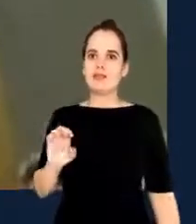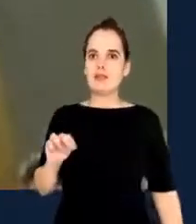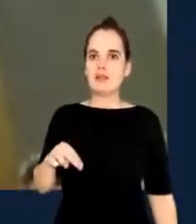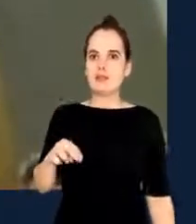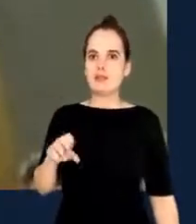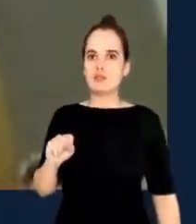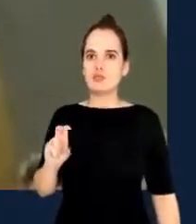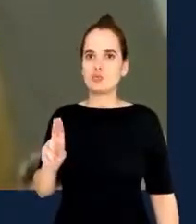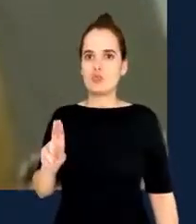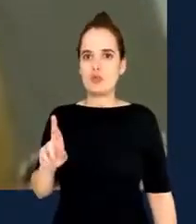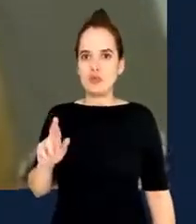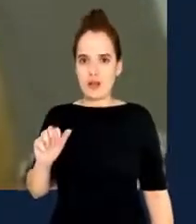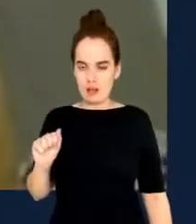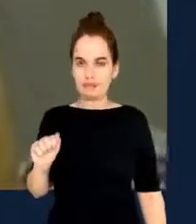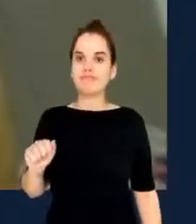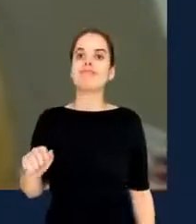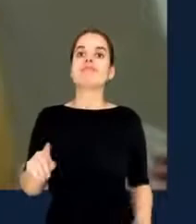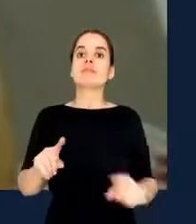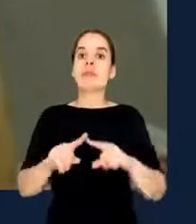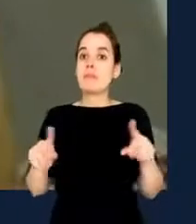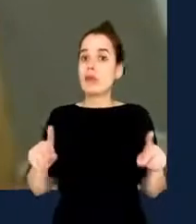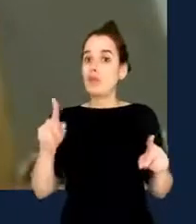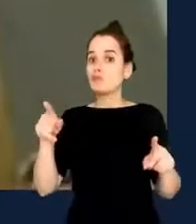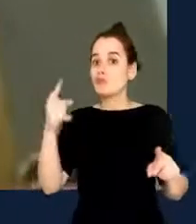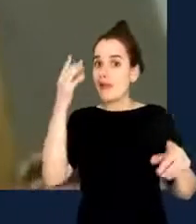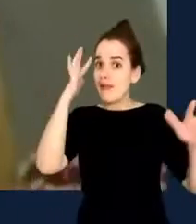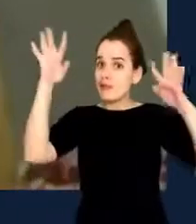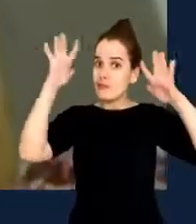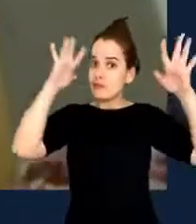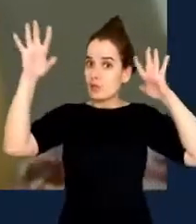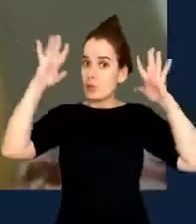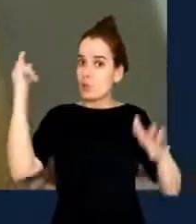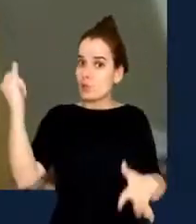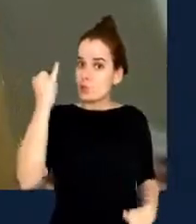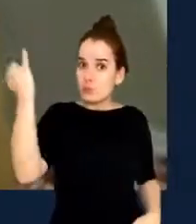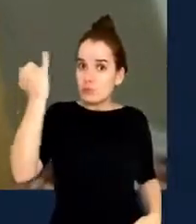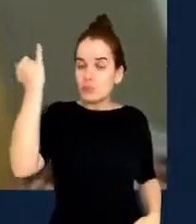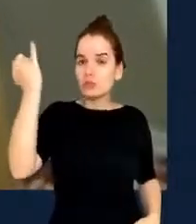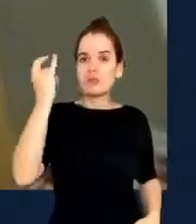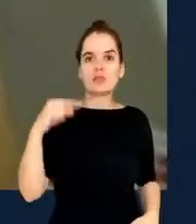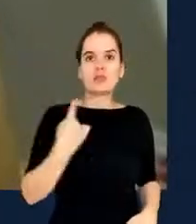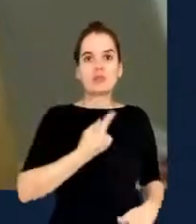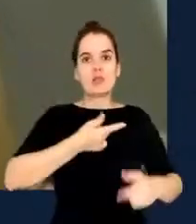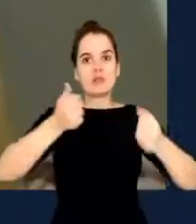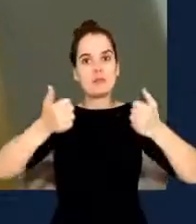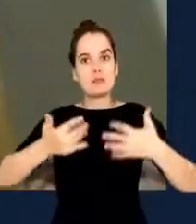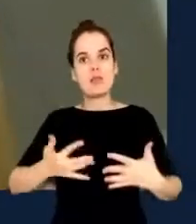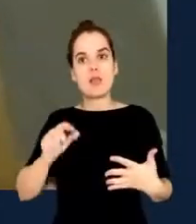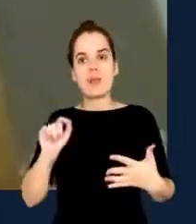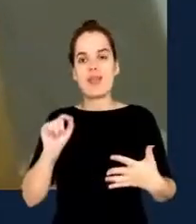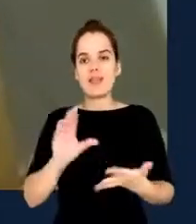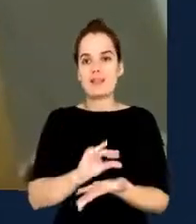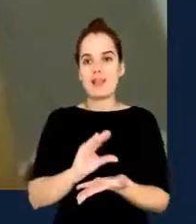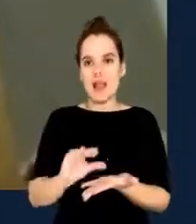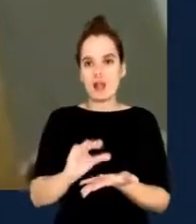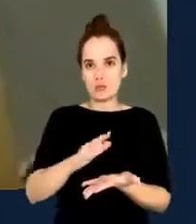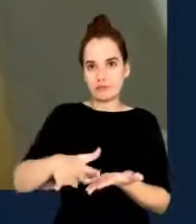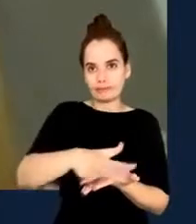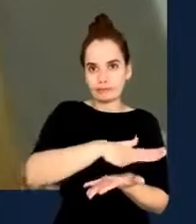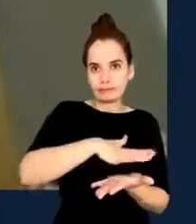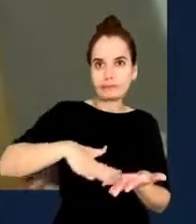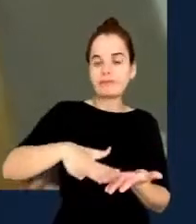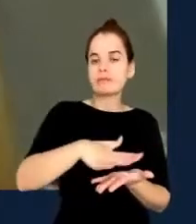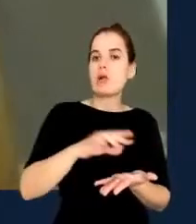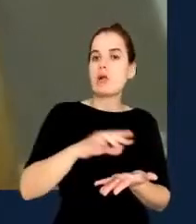eu acho que uma reflexão importante enquanto reflexão Principalmente quando a gente pensa em construção de bases de dados são sobre os